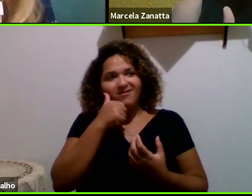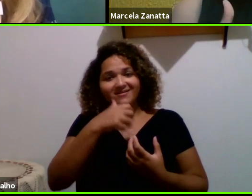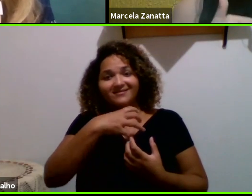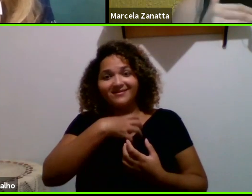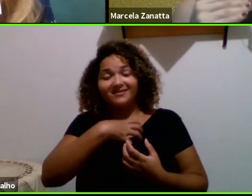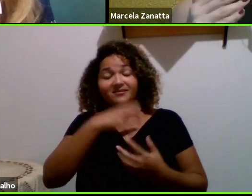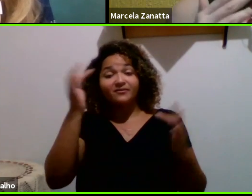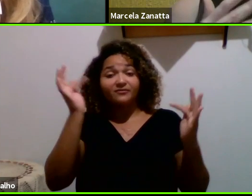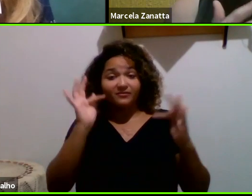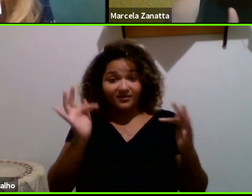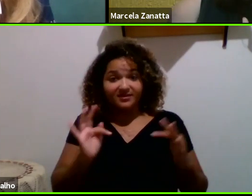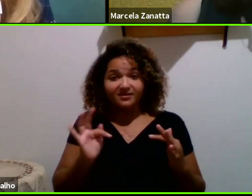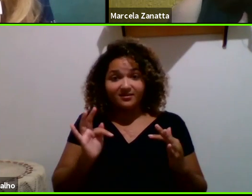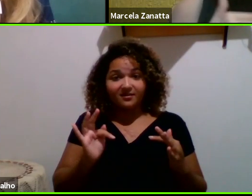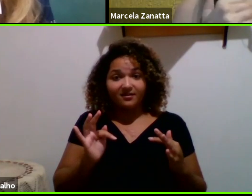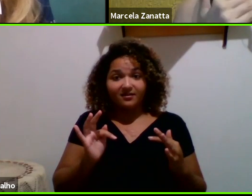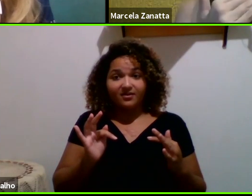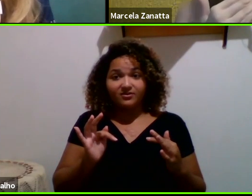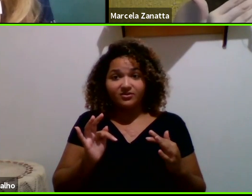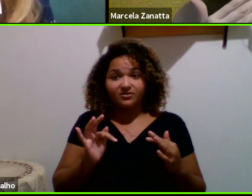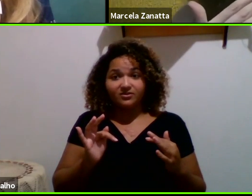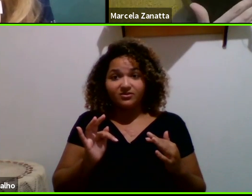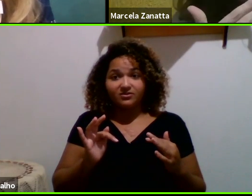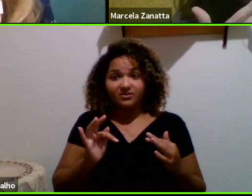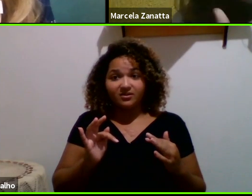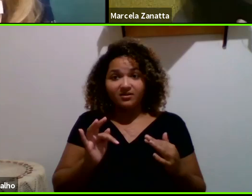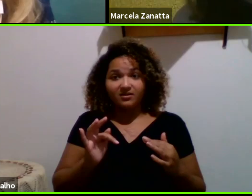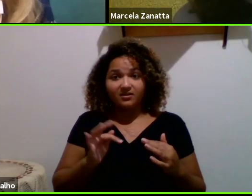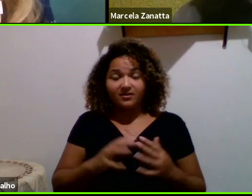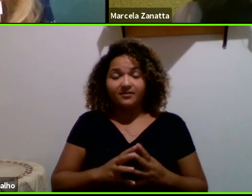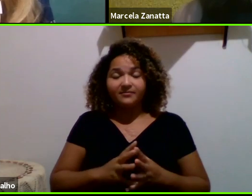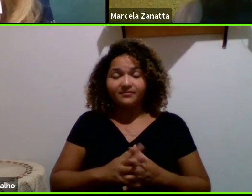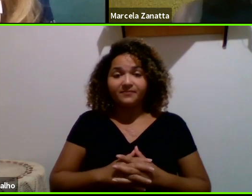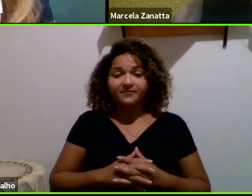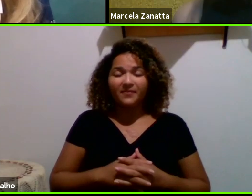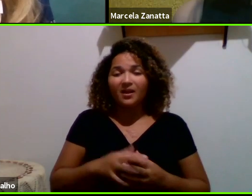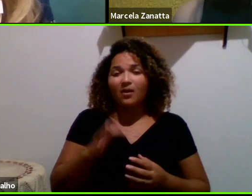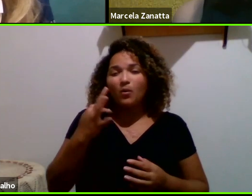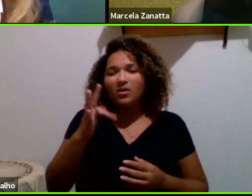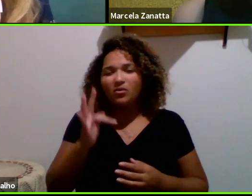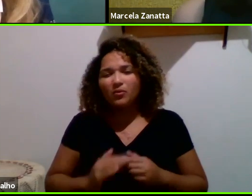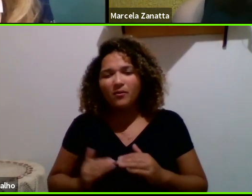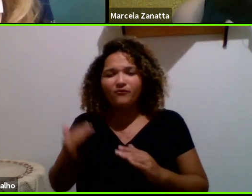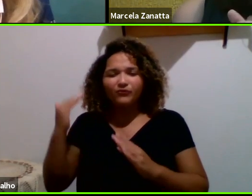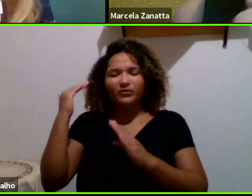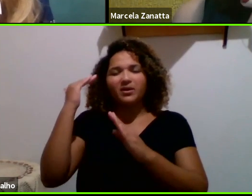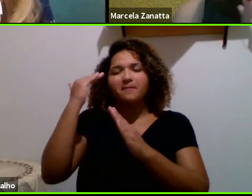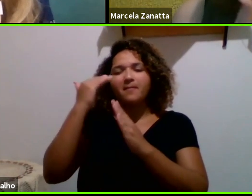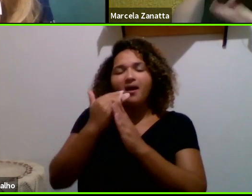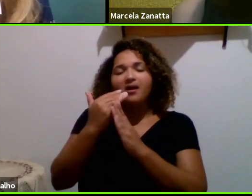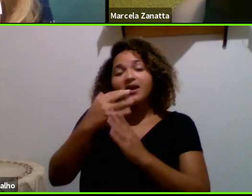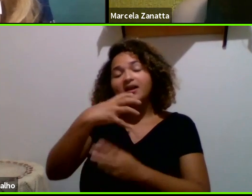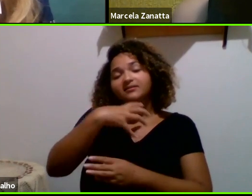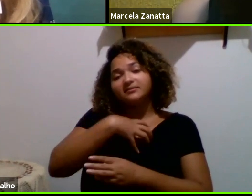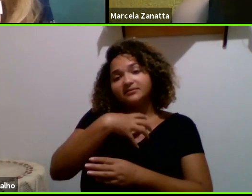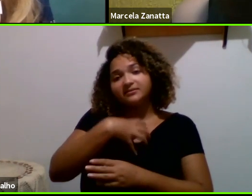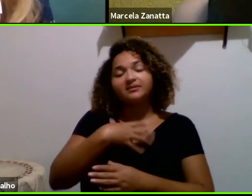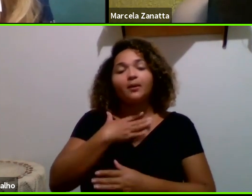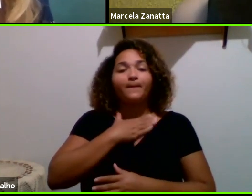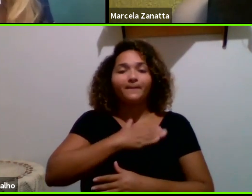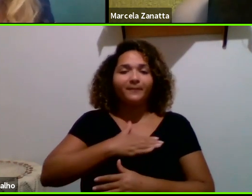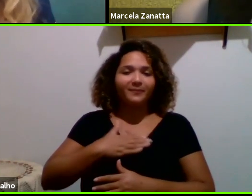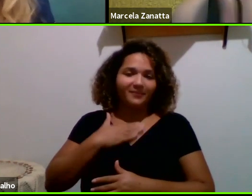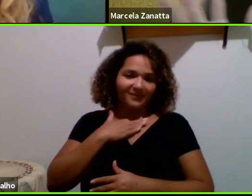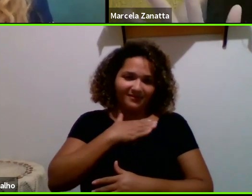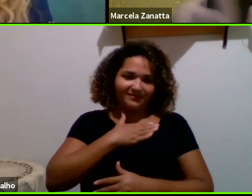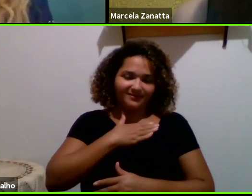todo o processo que ela foi passando, conforme as contrações iam aumentando, conforme o expulsivo chega e tudo mais. Então, eu creio que